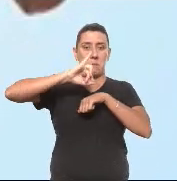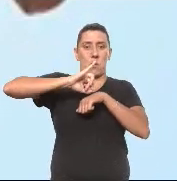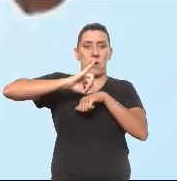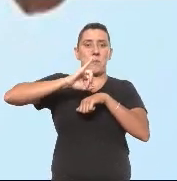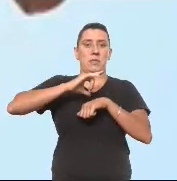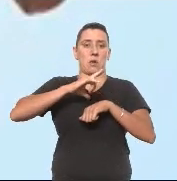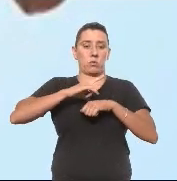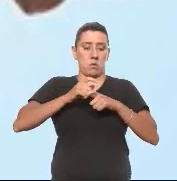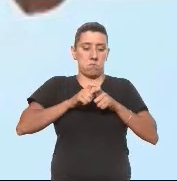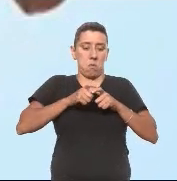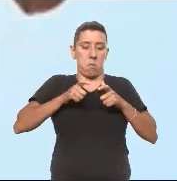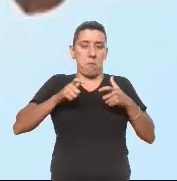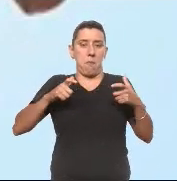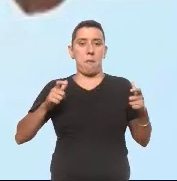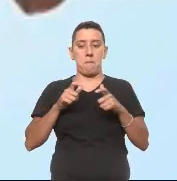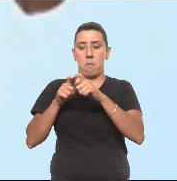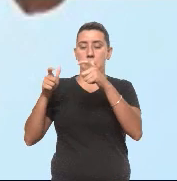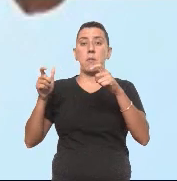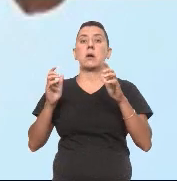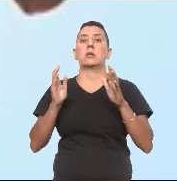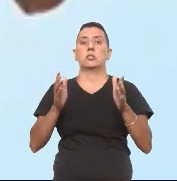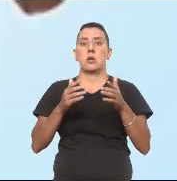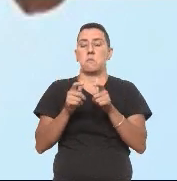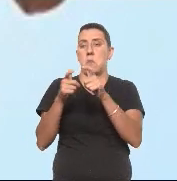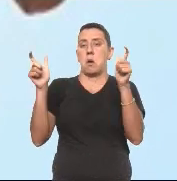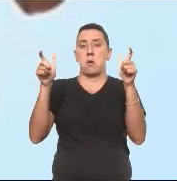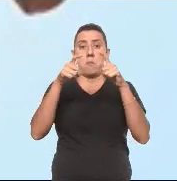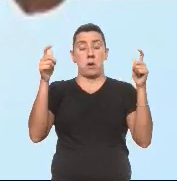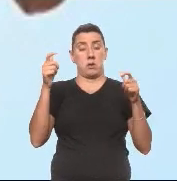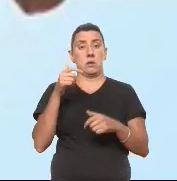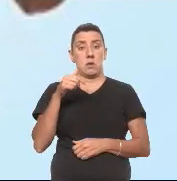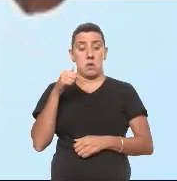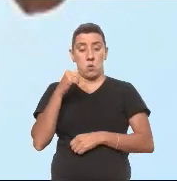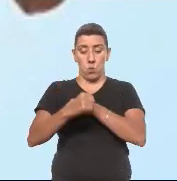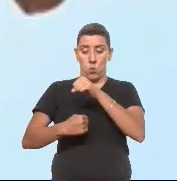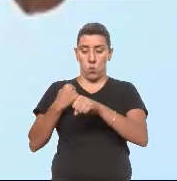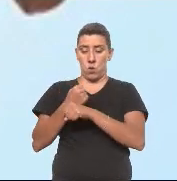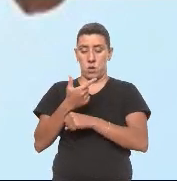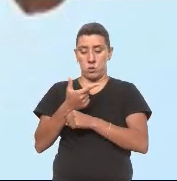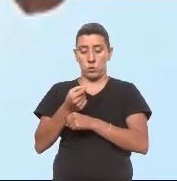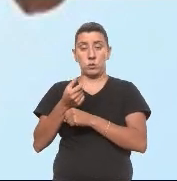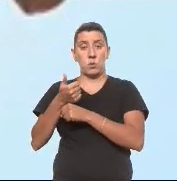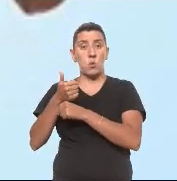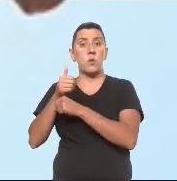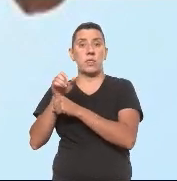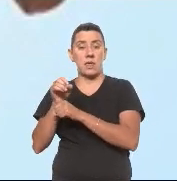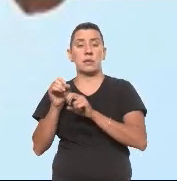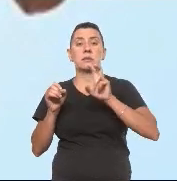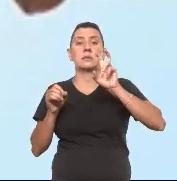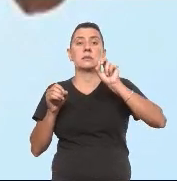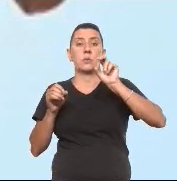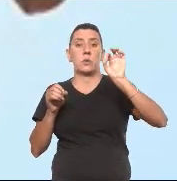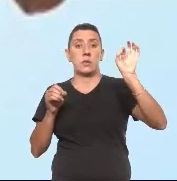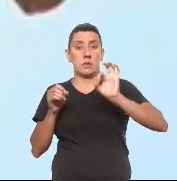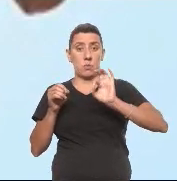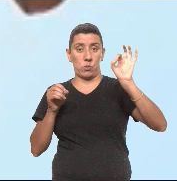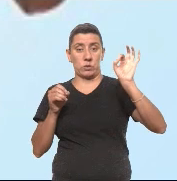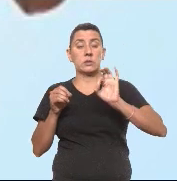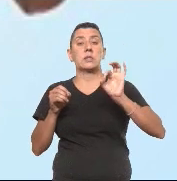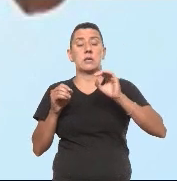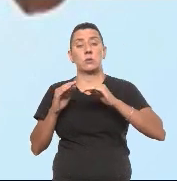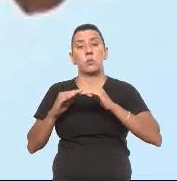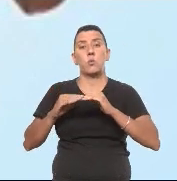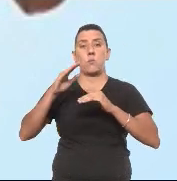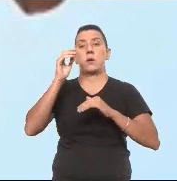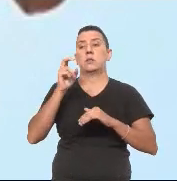e assim vai crescendo cada vez mais 2010 cinquenta por cento já vejam que com mais de 75 por cento de